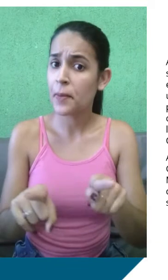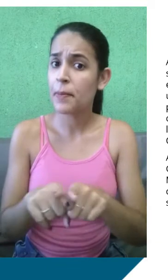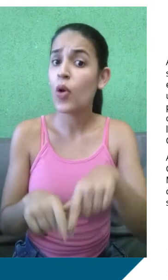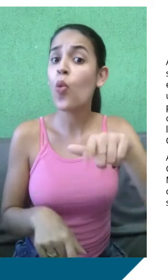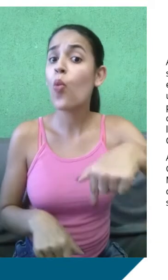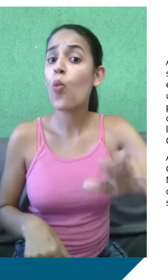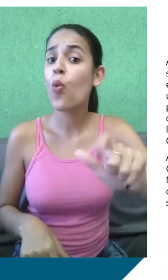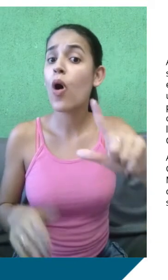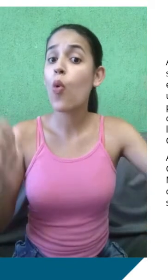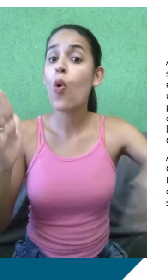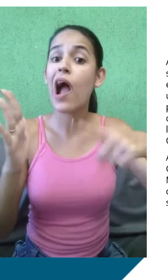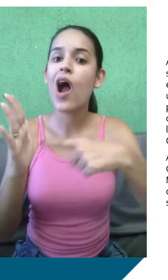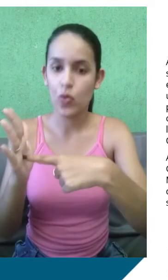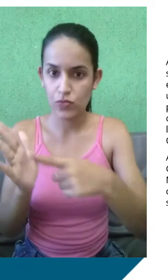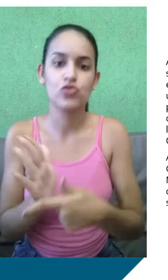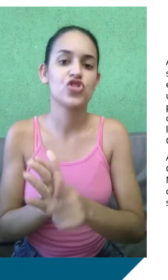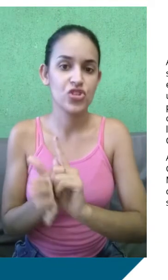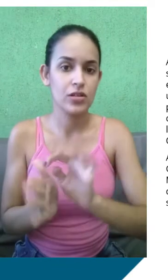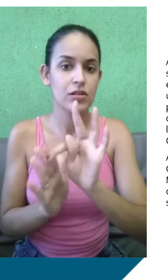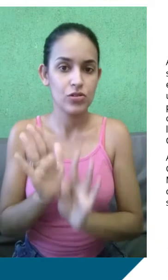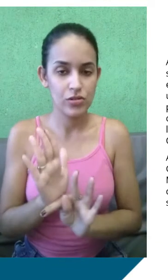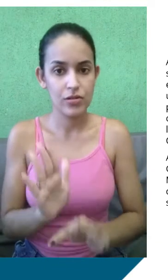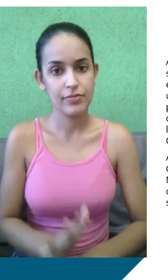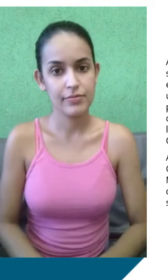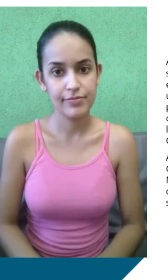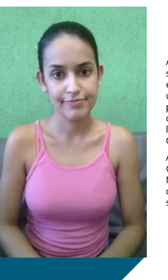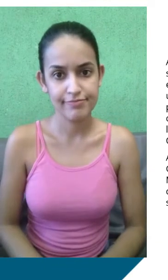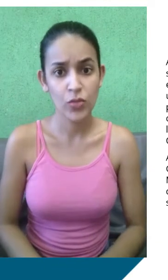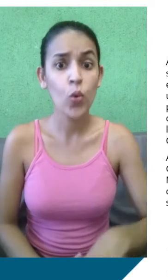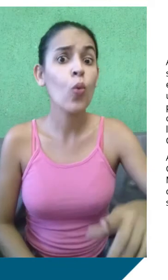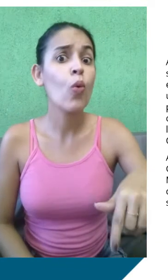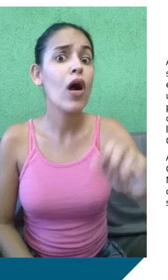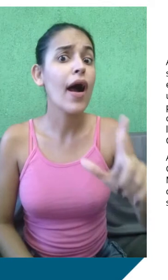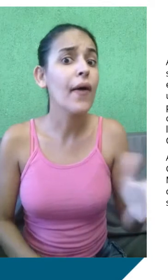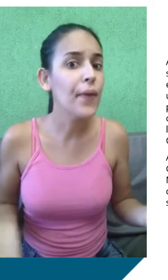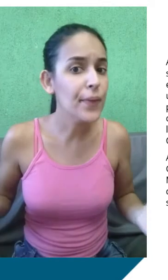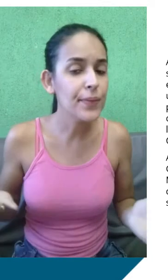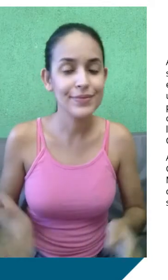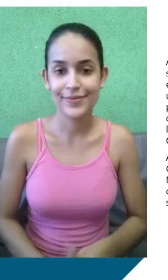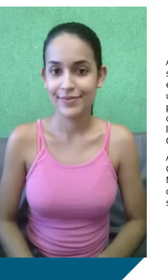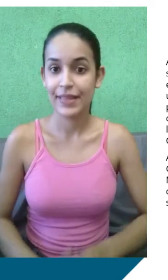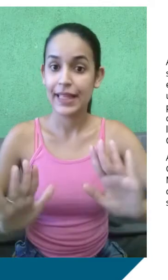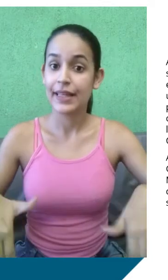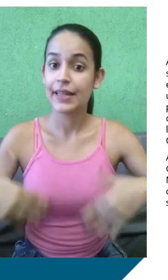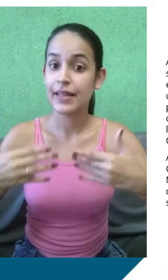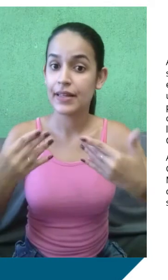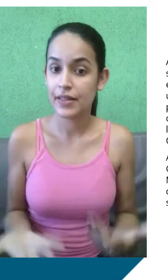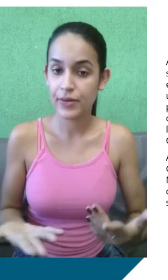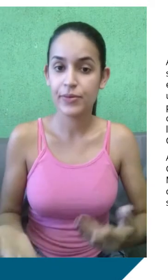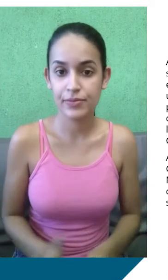questão, o objetivo do gênero textual, ou seja, a função, a finalidade desse